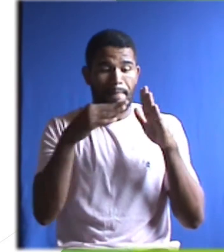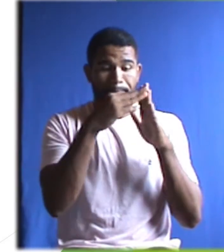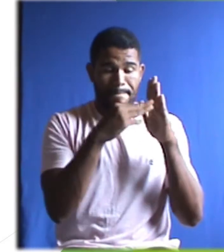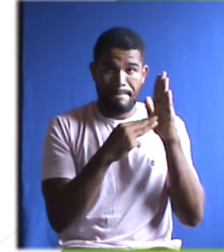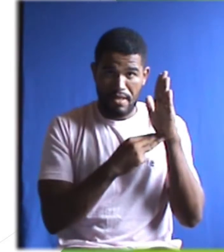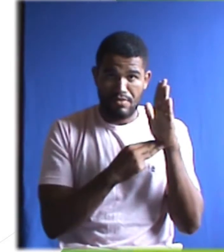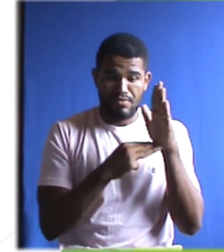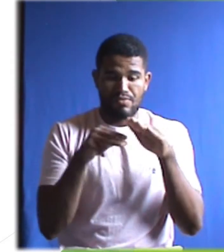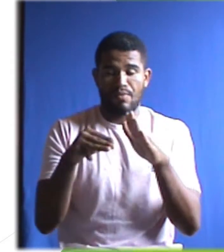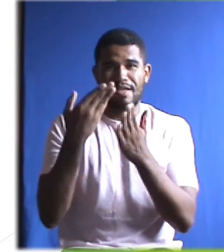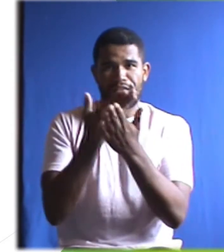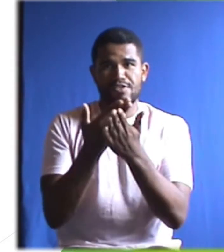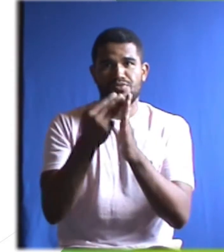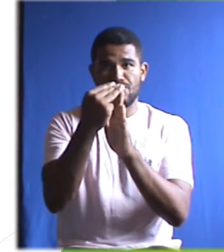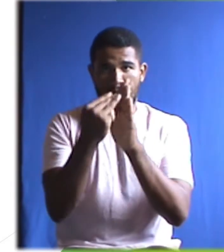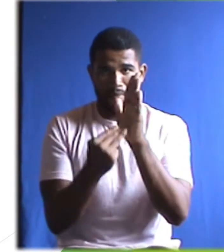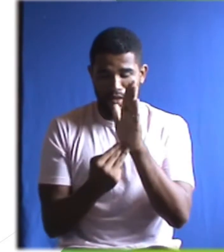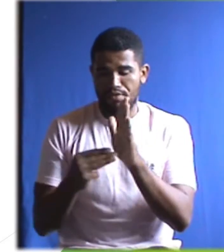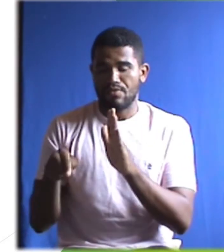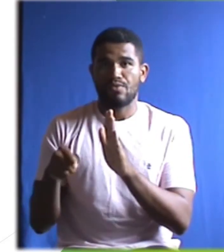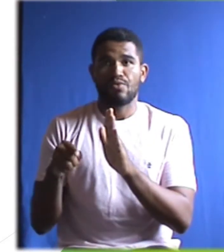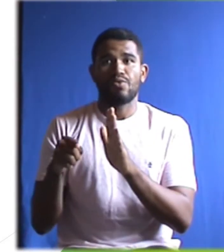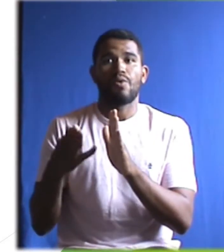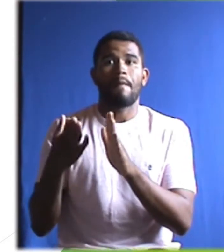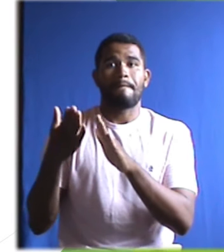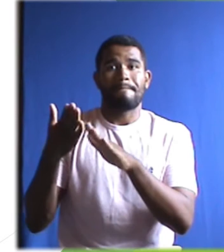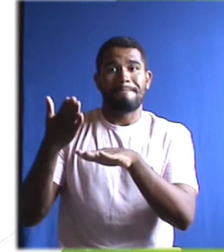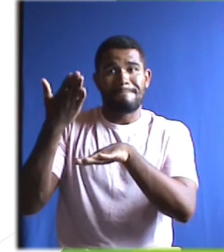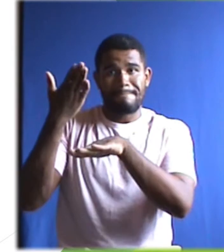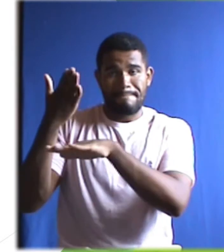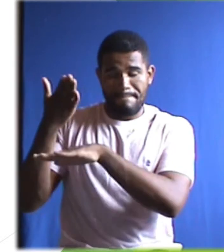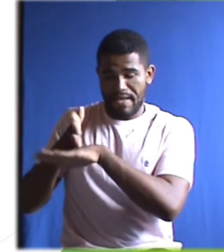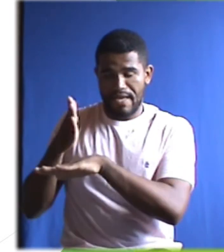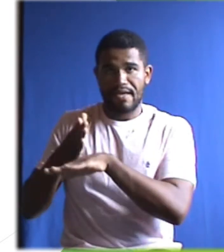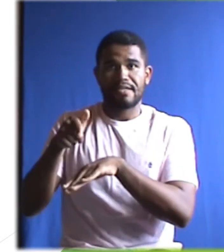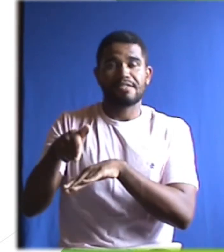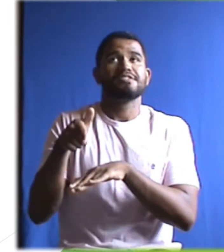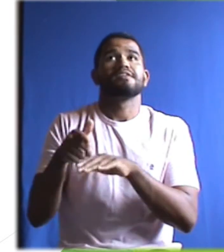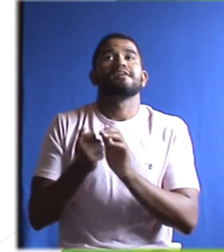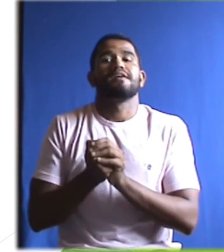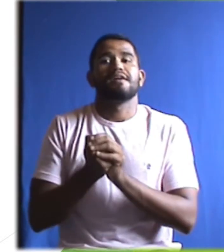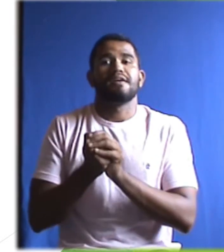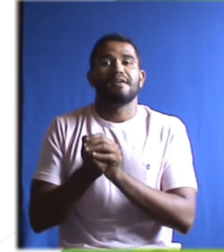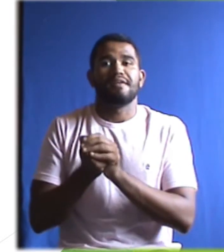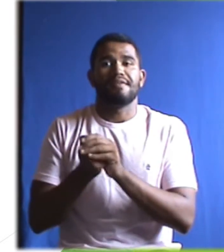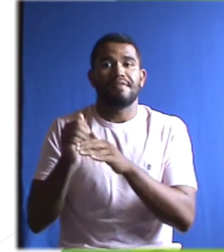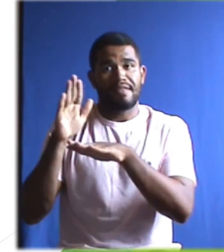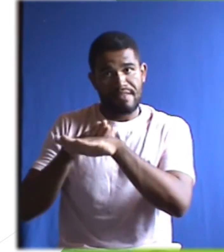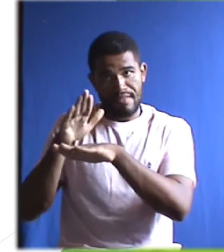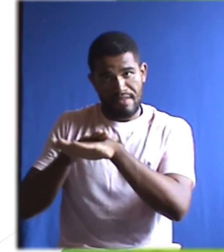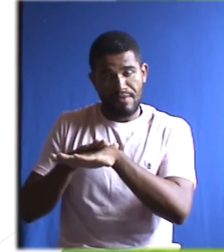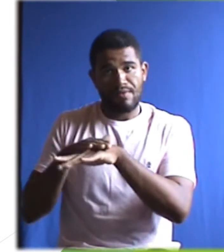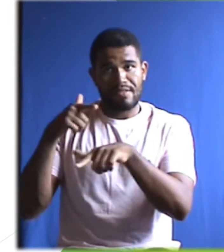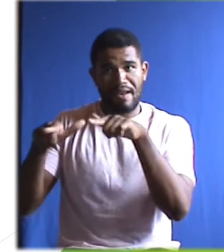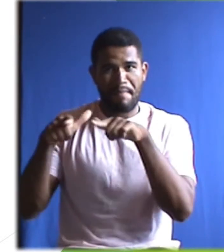o que é método, metodologia, técnica e prática. Nós